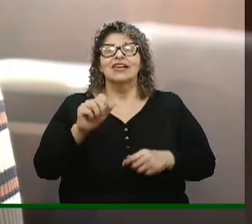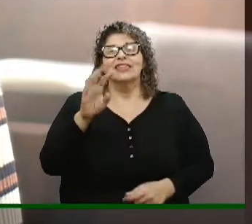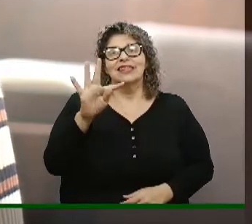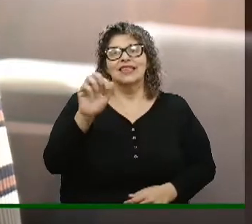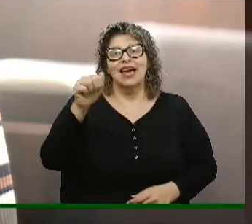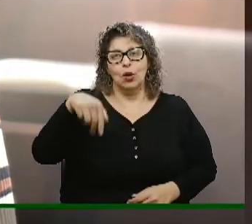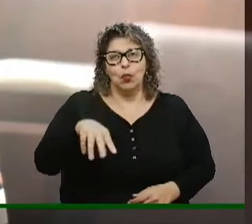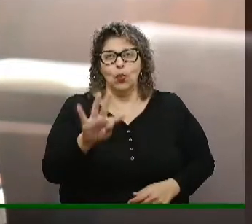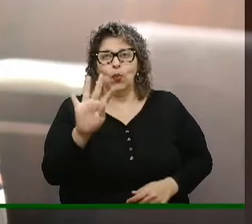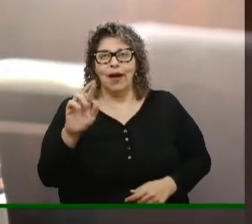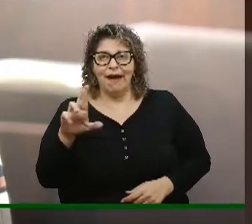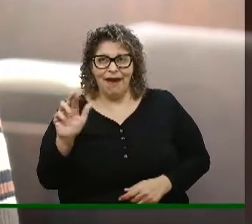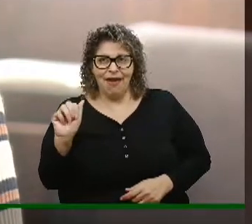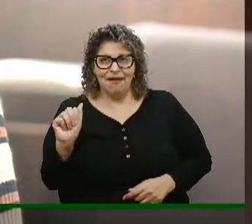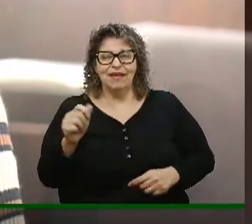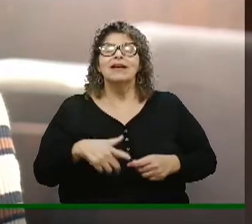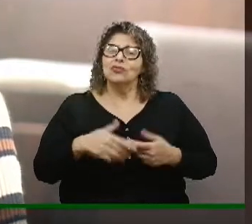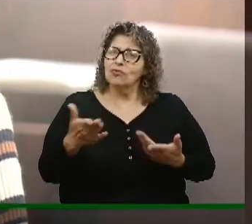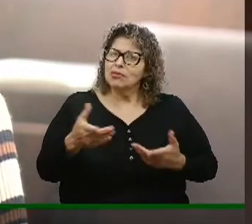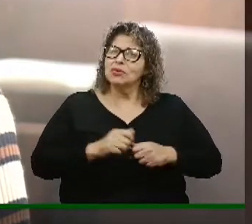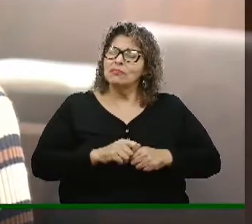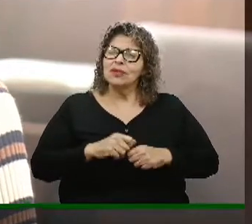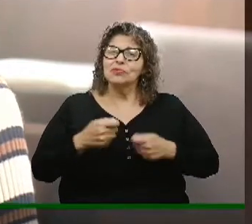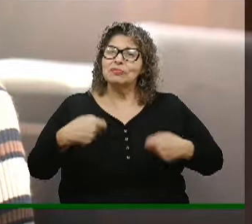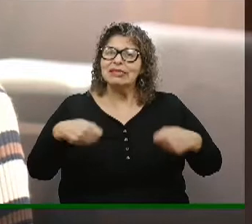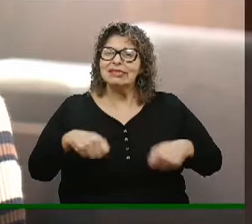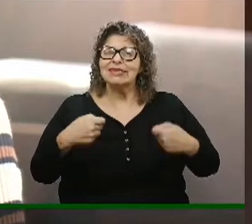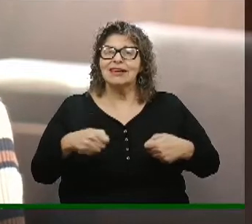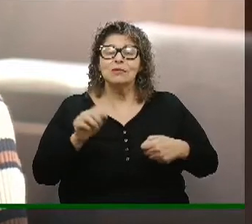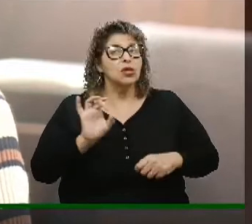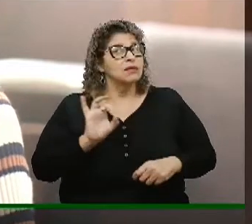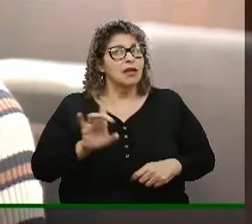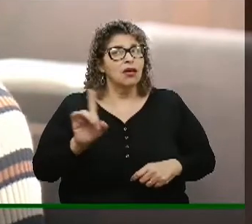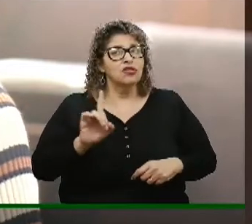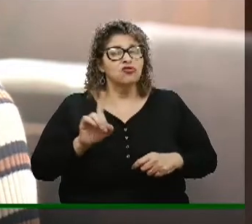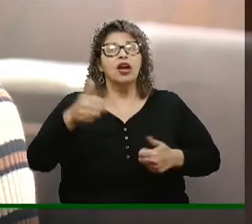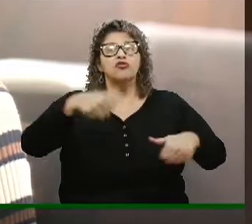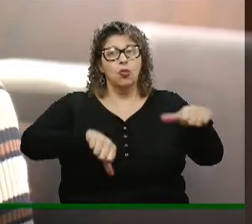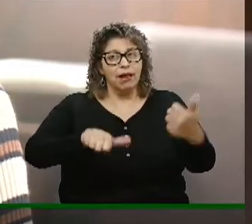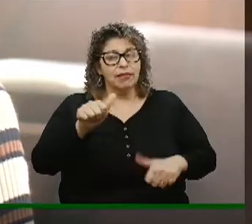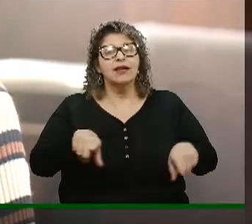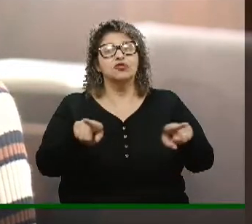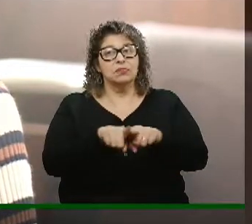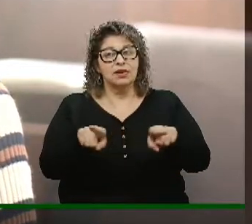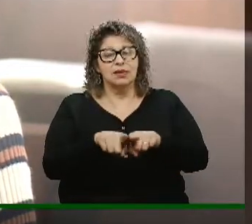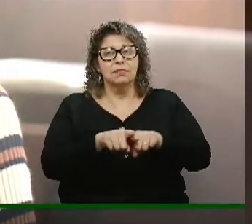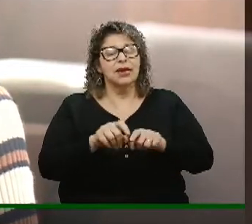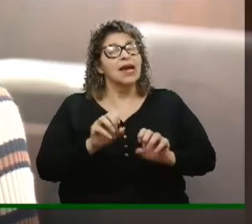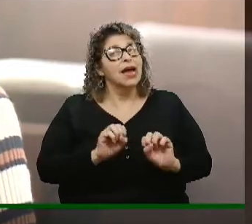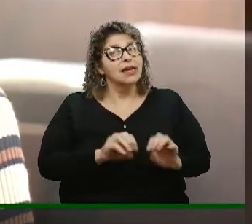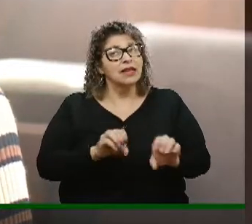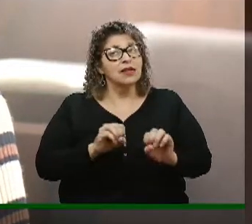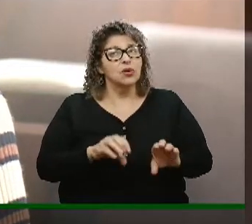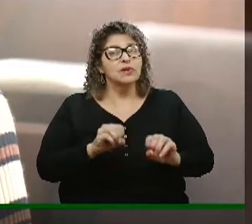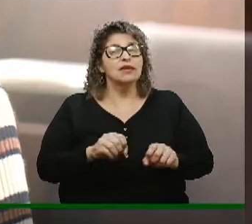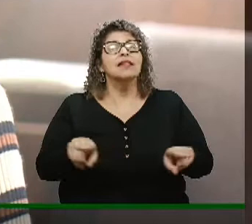Taquara, para vocês verem que nós prezamos por uma educação, não somente uma educação de qualidade, mas aquela educação que